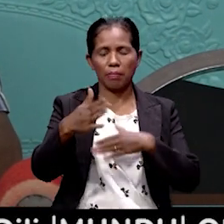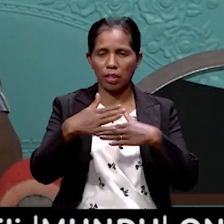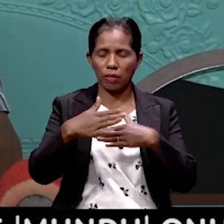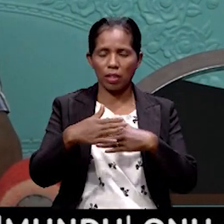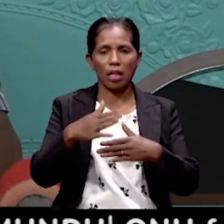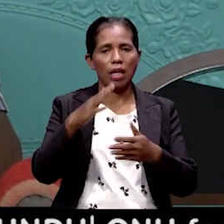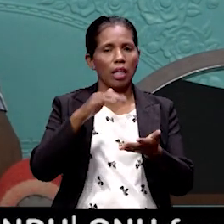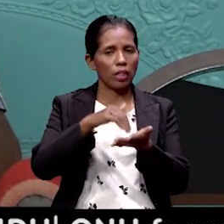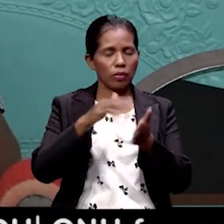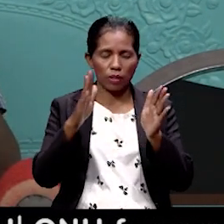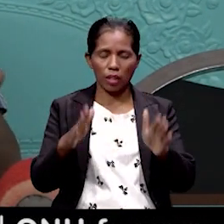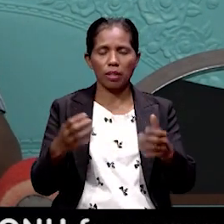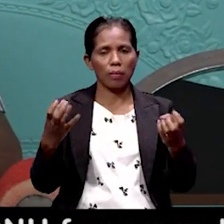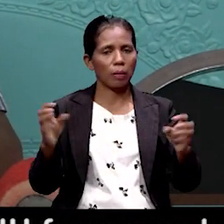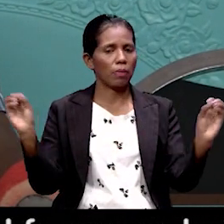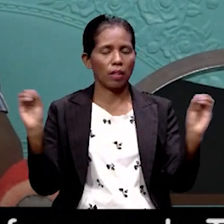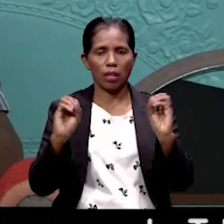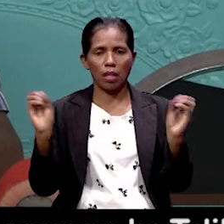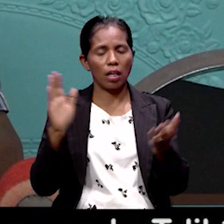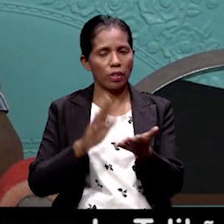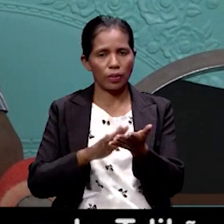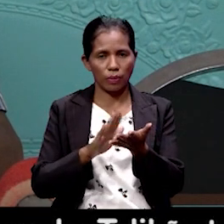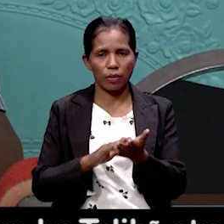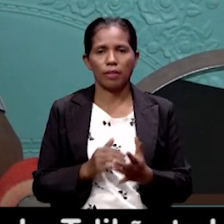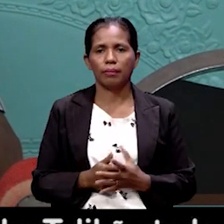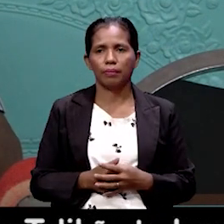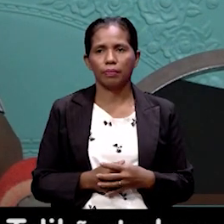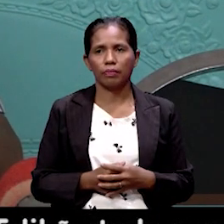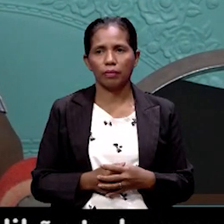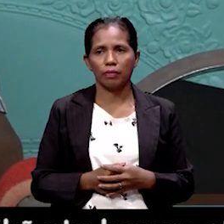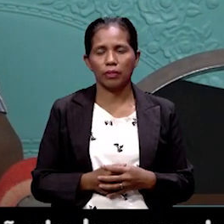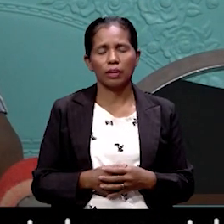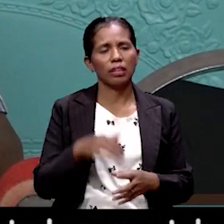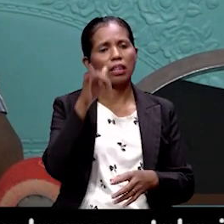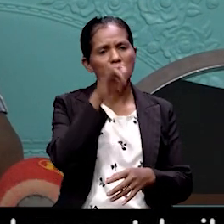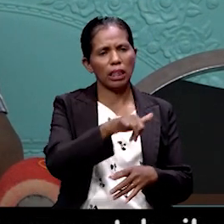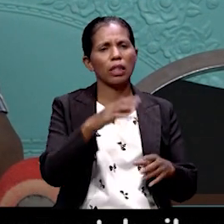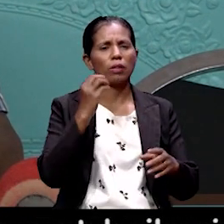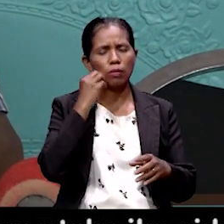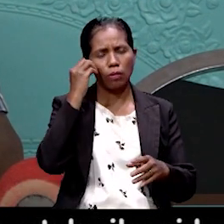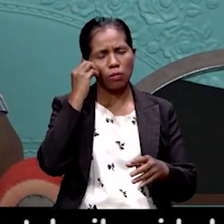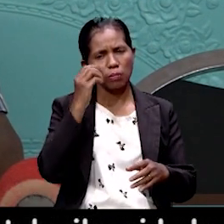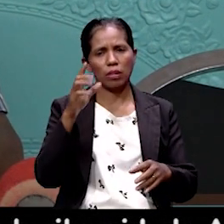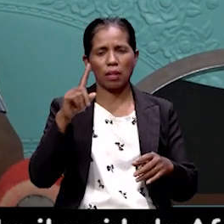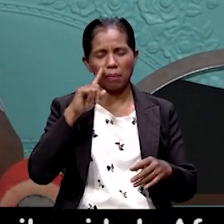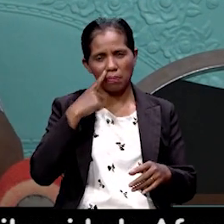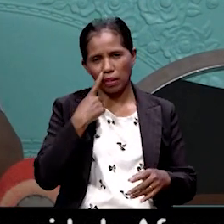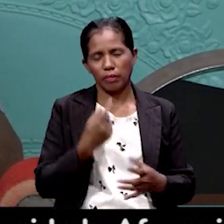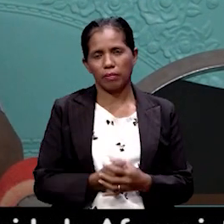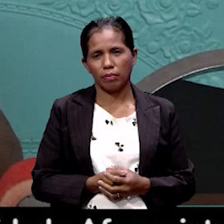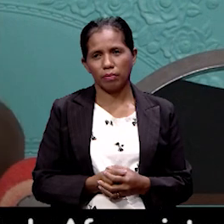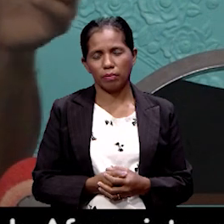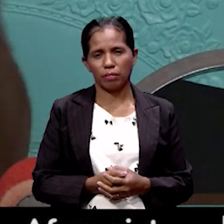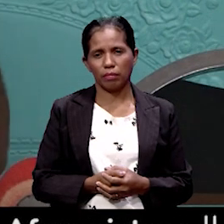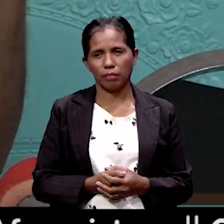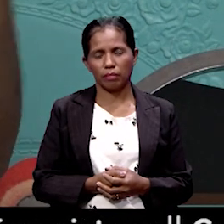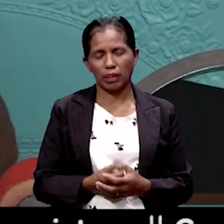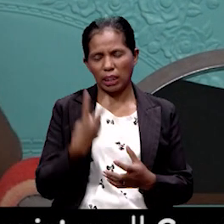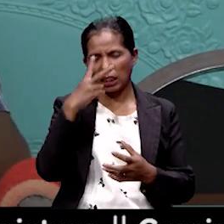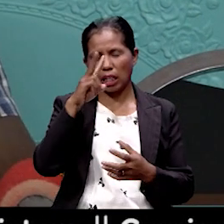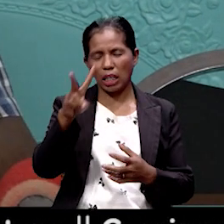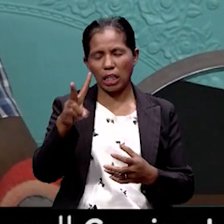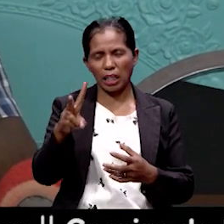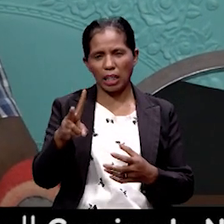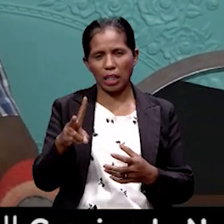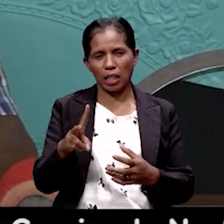-aulas